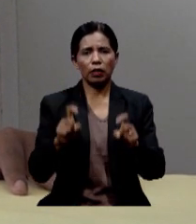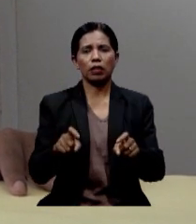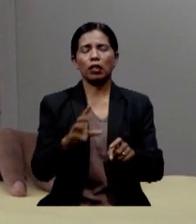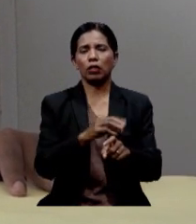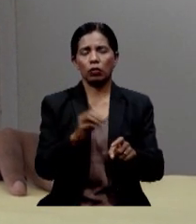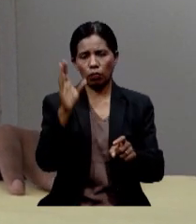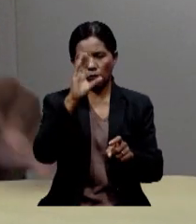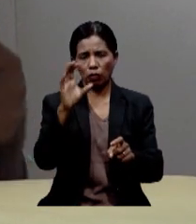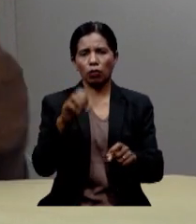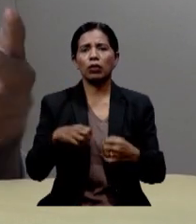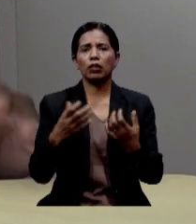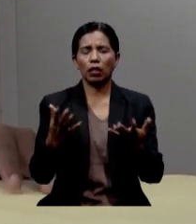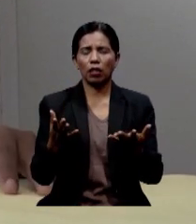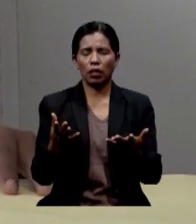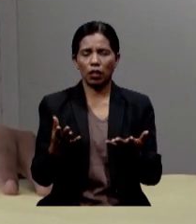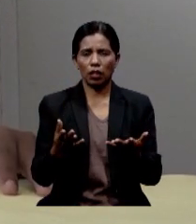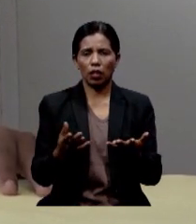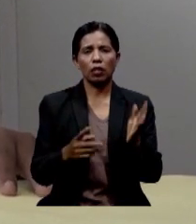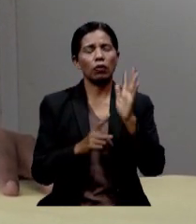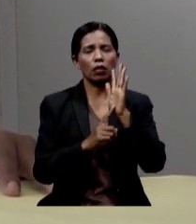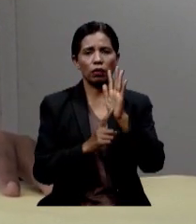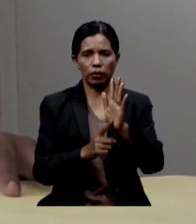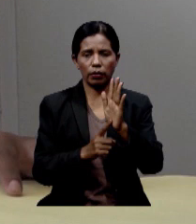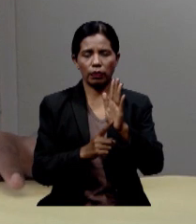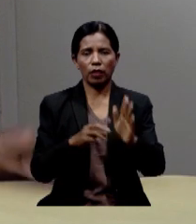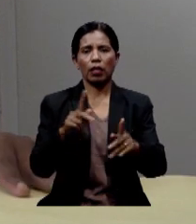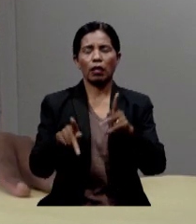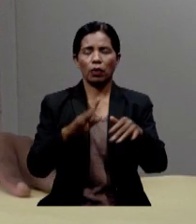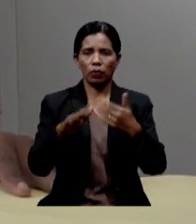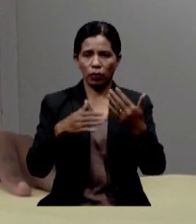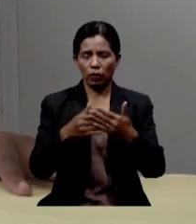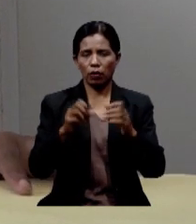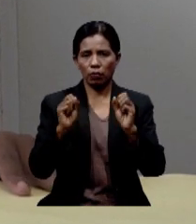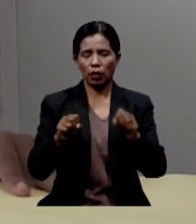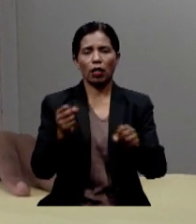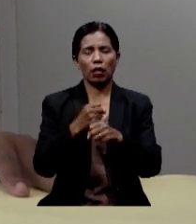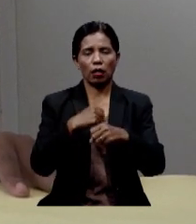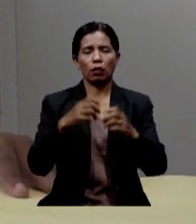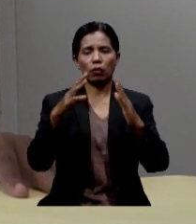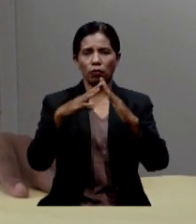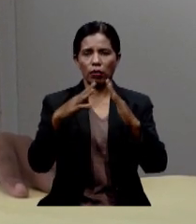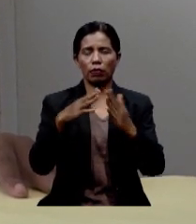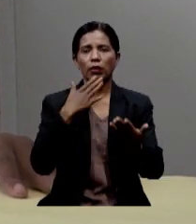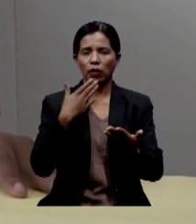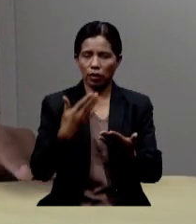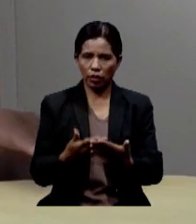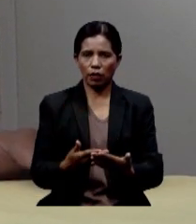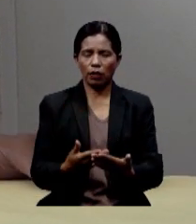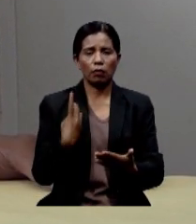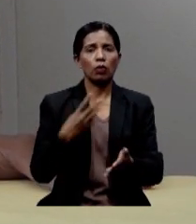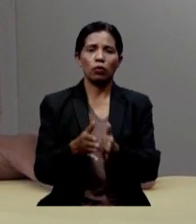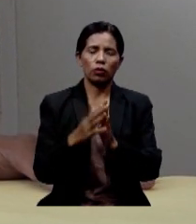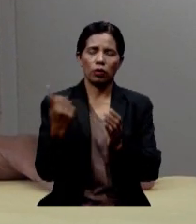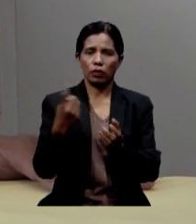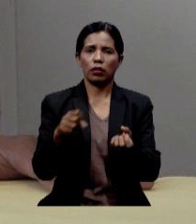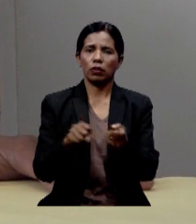tu intensificar a minha serviço de controle. Já, né? A minha na fati, apoio. La parte